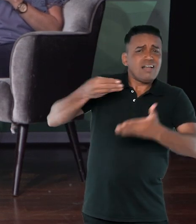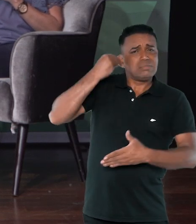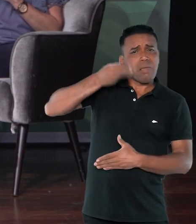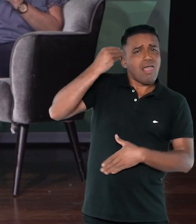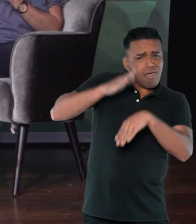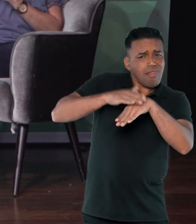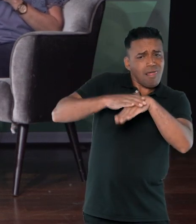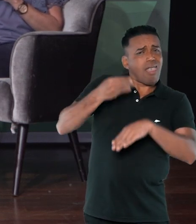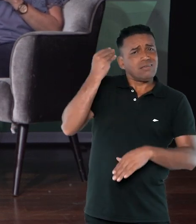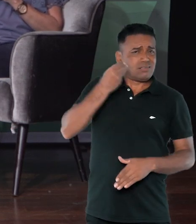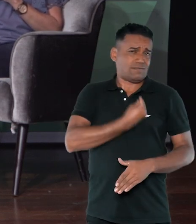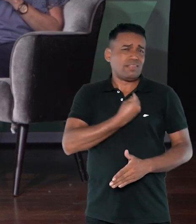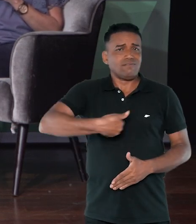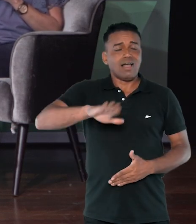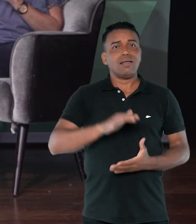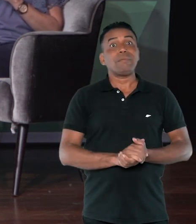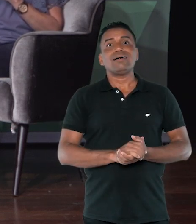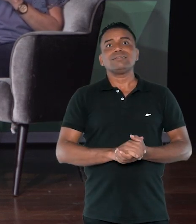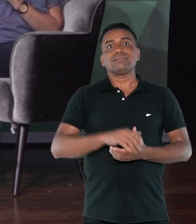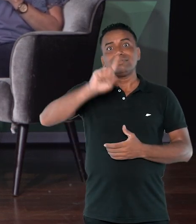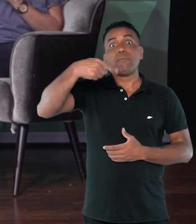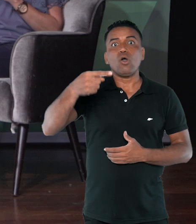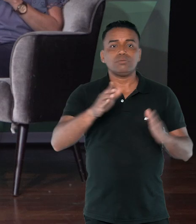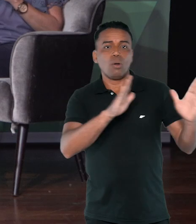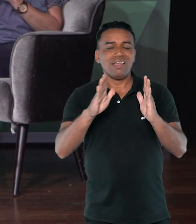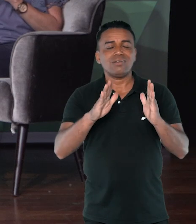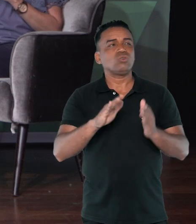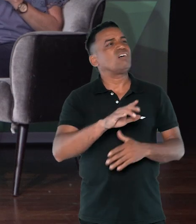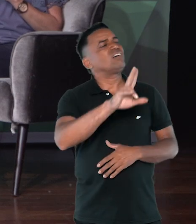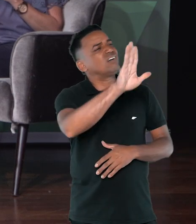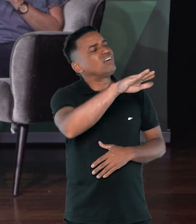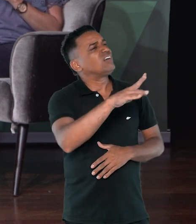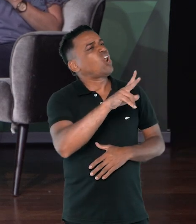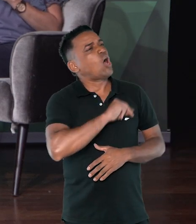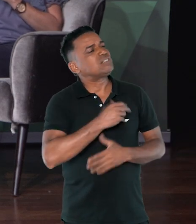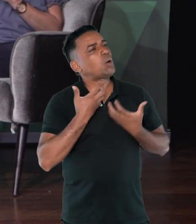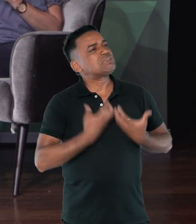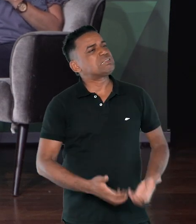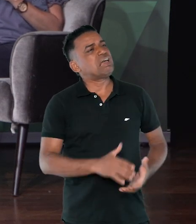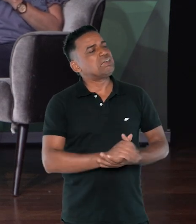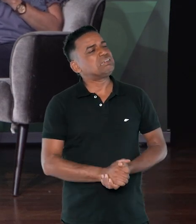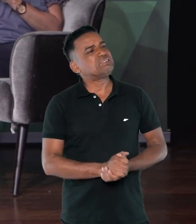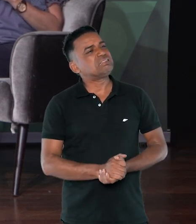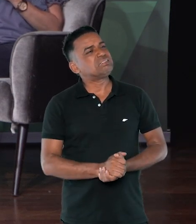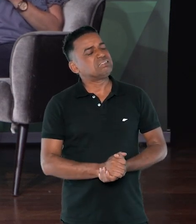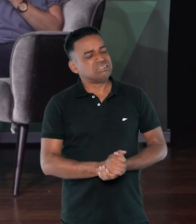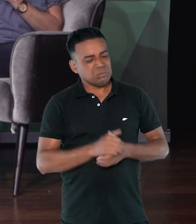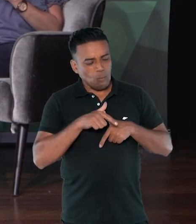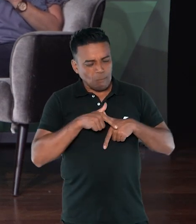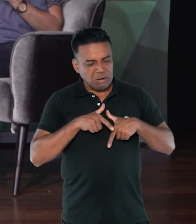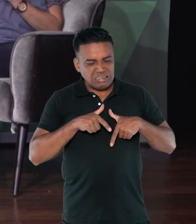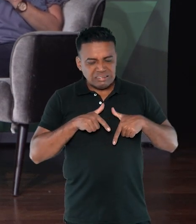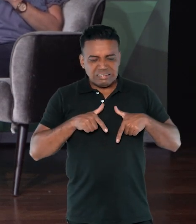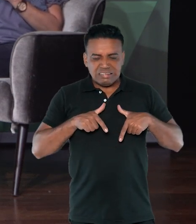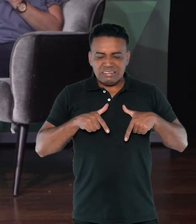que na verdade tudo é amor, né? Não muda. Assim, porque é homem, porque é mulher, mas são várias as